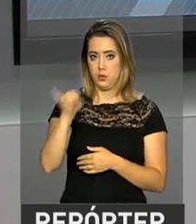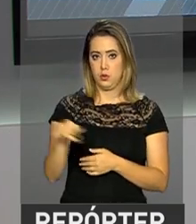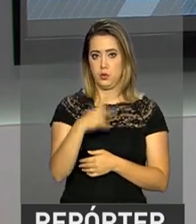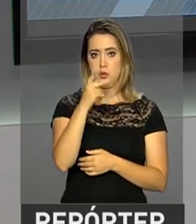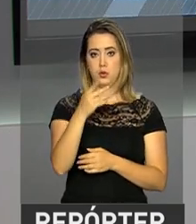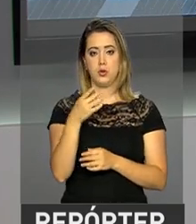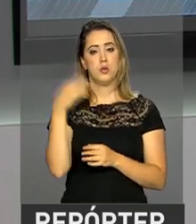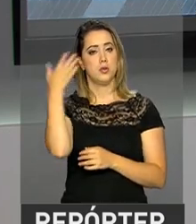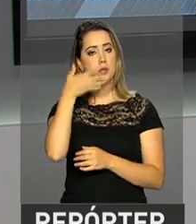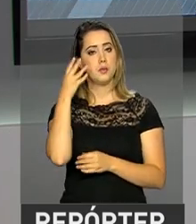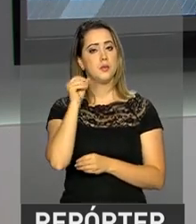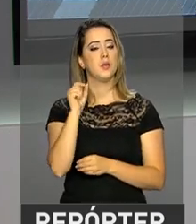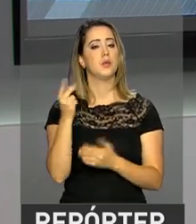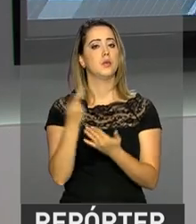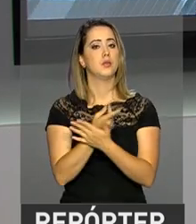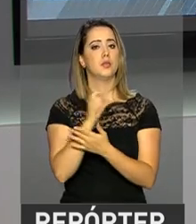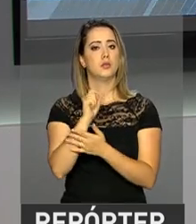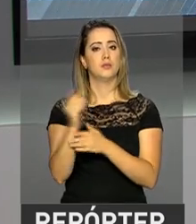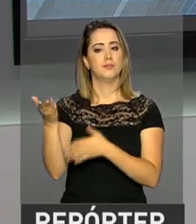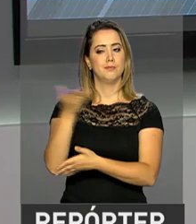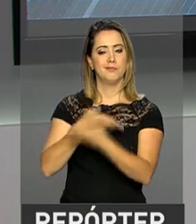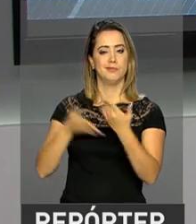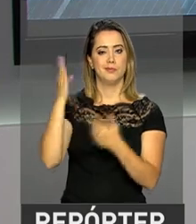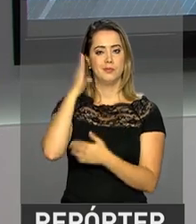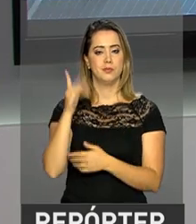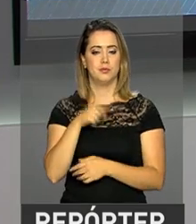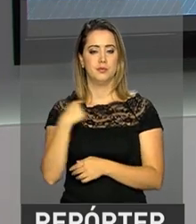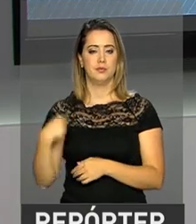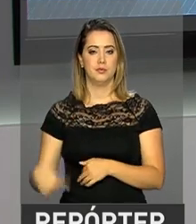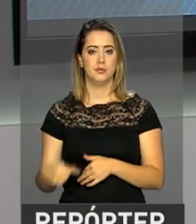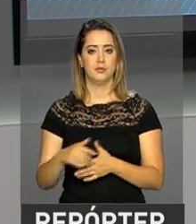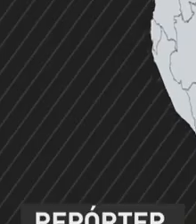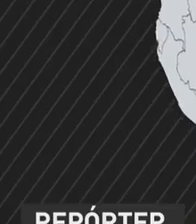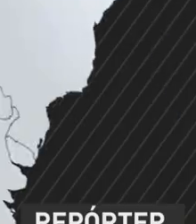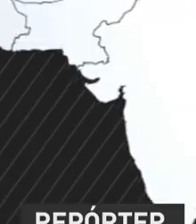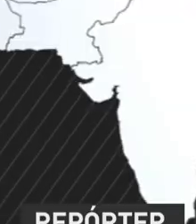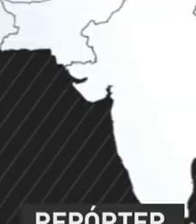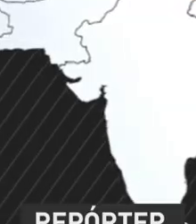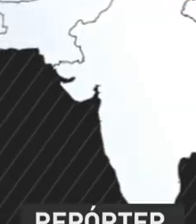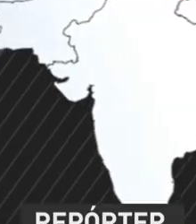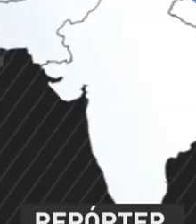agora um pouco mais sobre as relações entre Brasil e China.